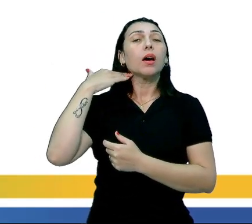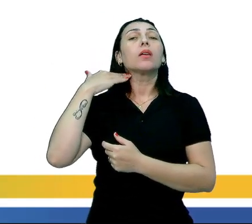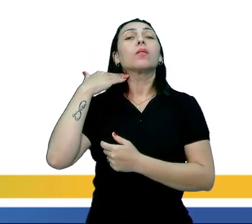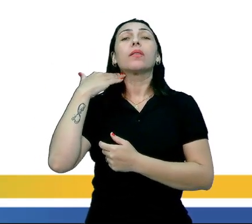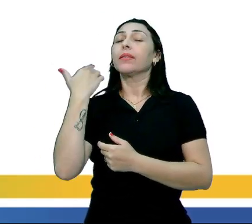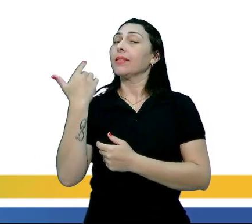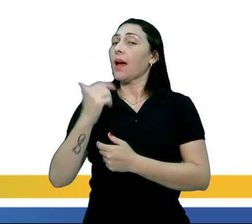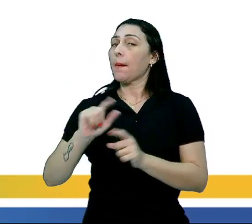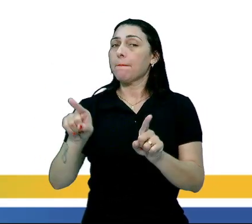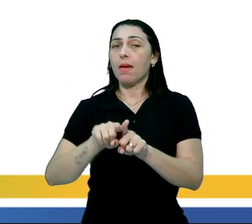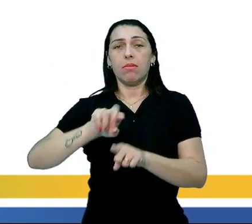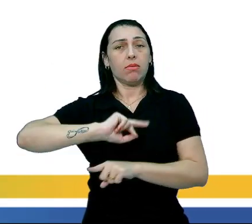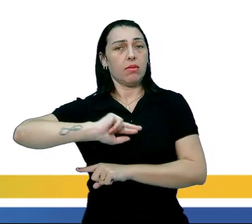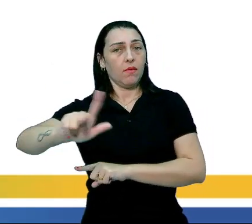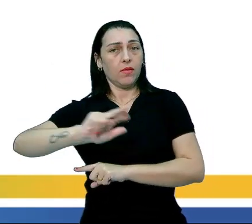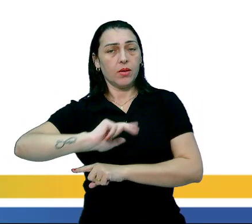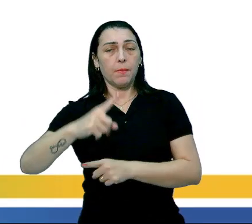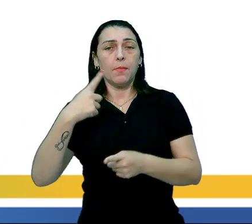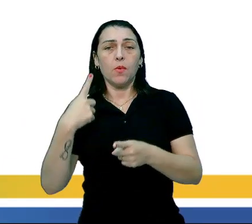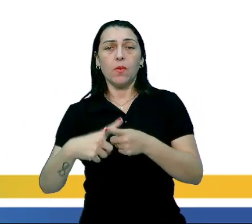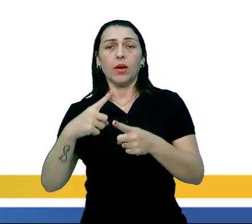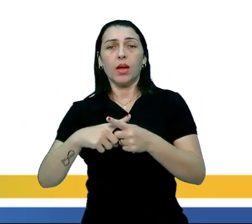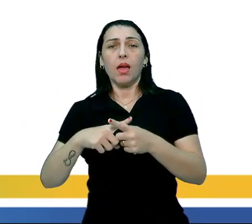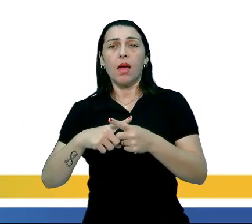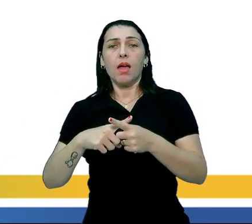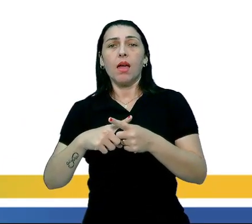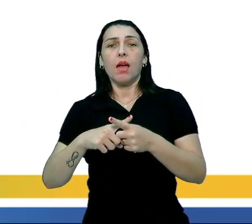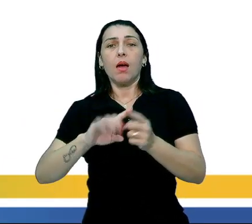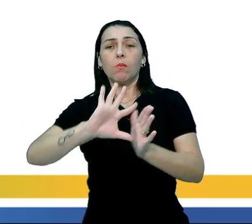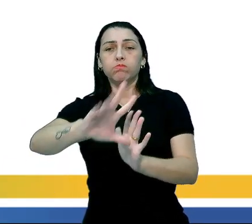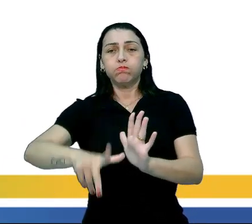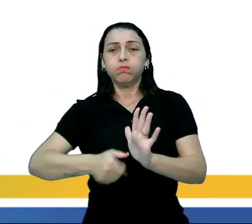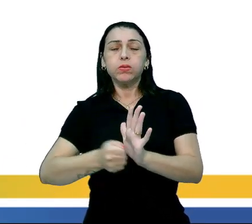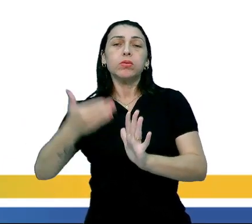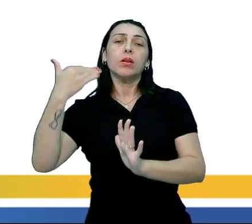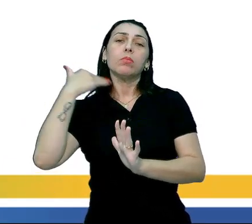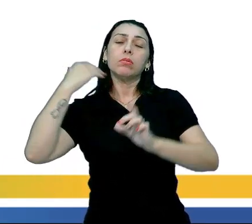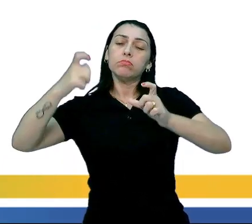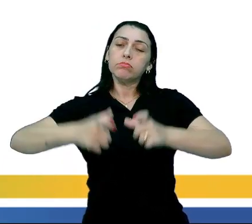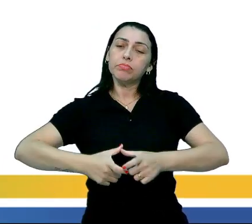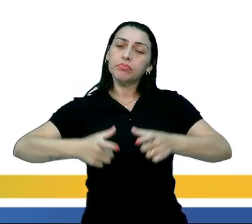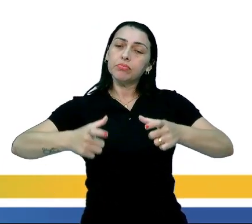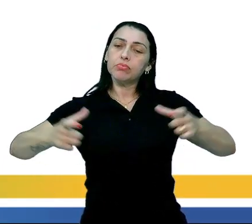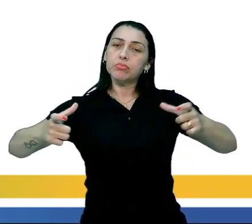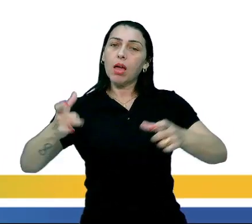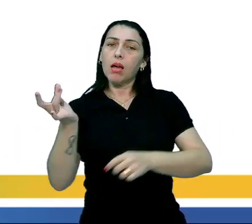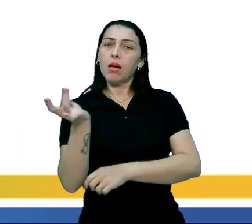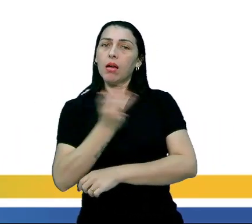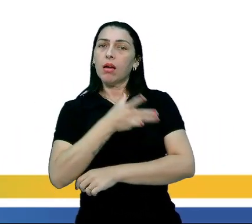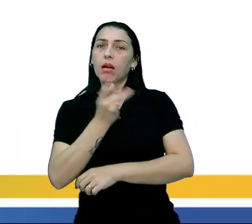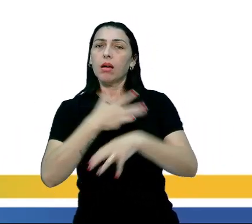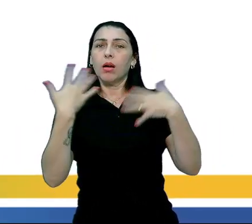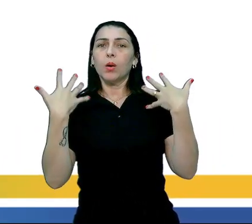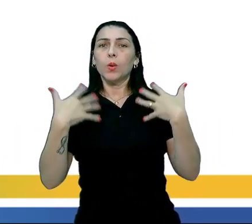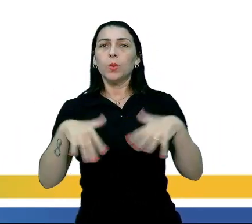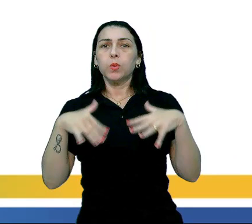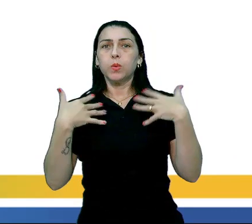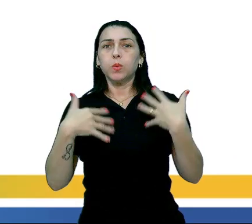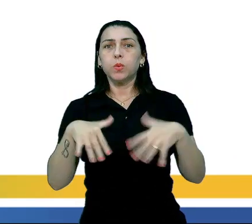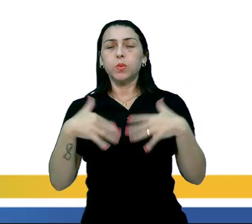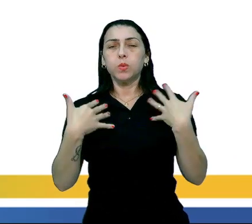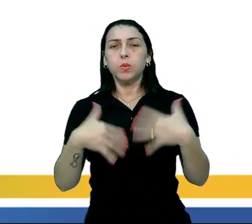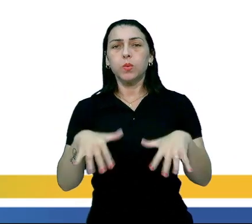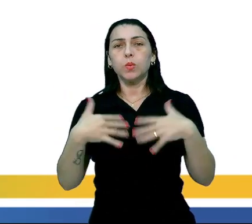bancários não é diferente, pois a onda de assaltos a bancos aumentou assustadoramente nos últimos